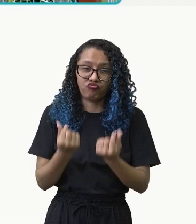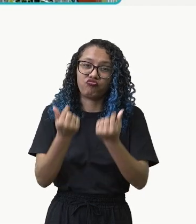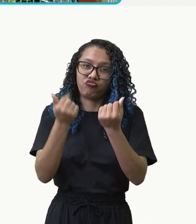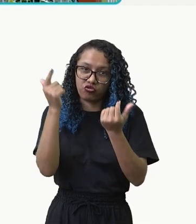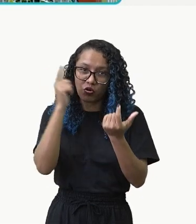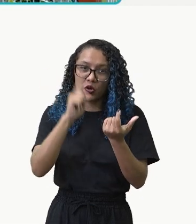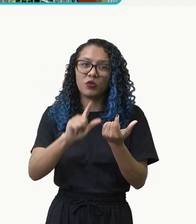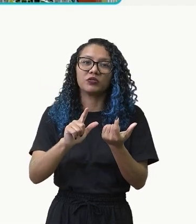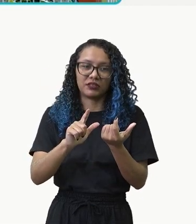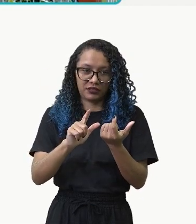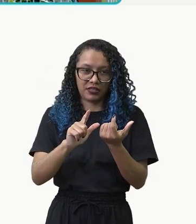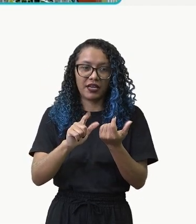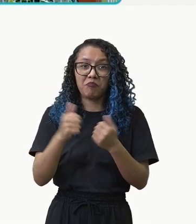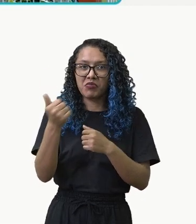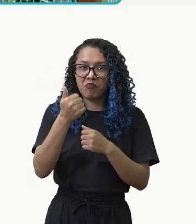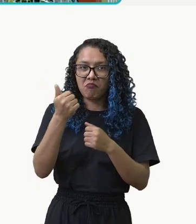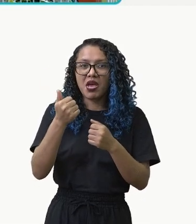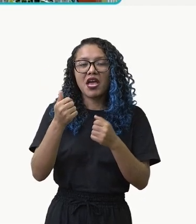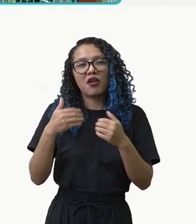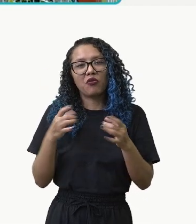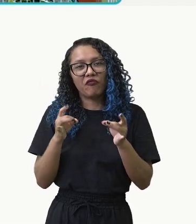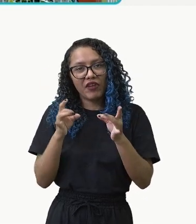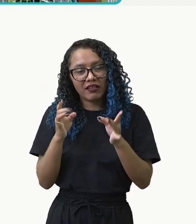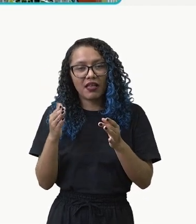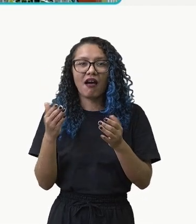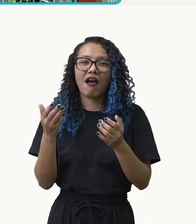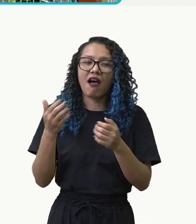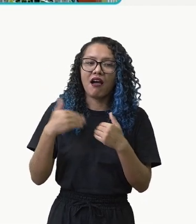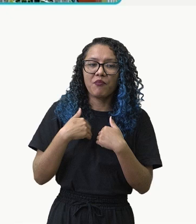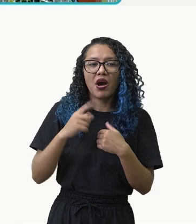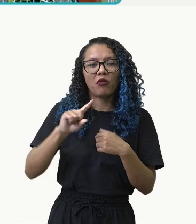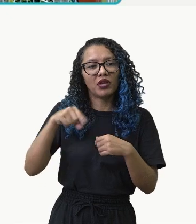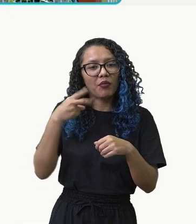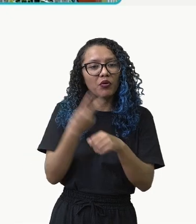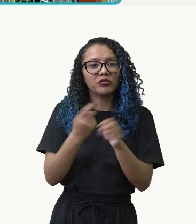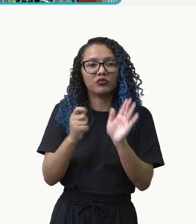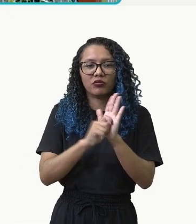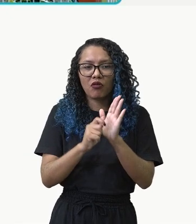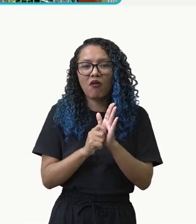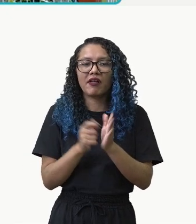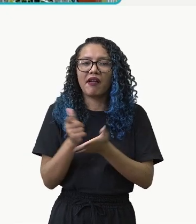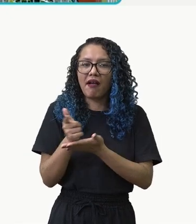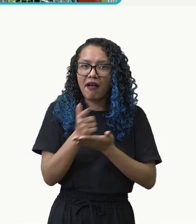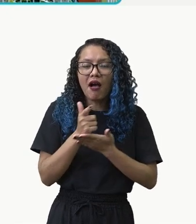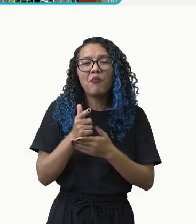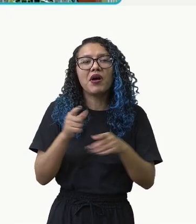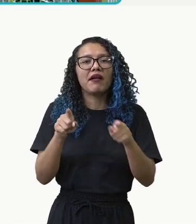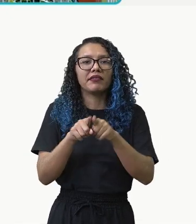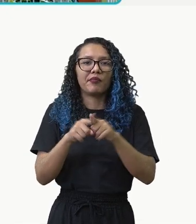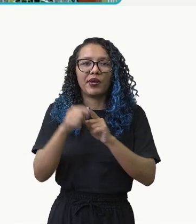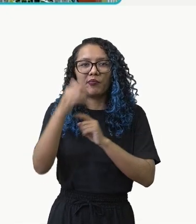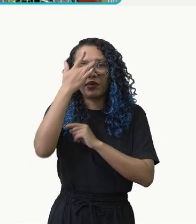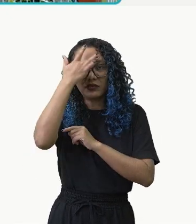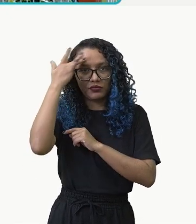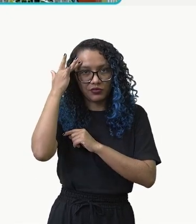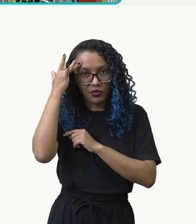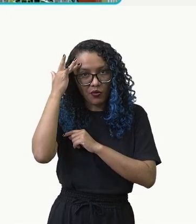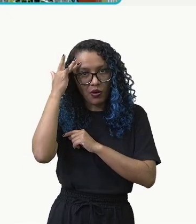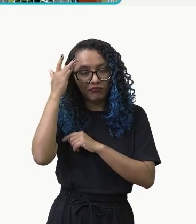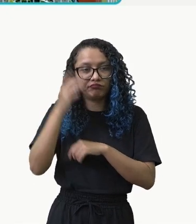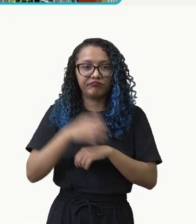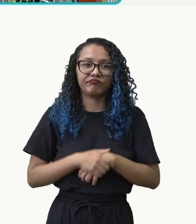tráfico de drogas de armas e do tráfico de pessoas de seres humanos Ok el peru